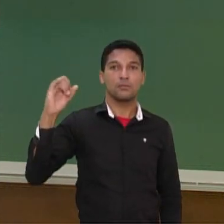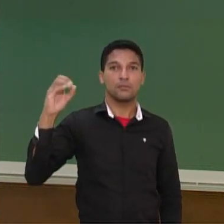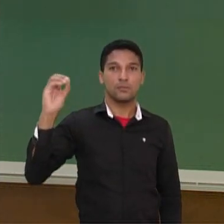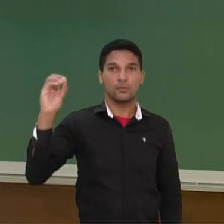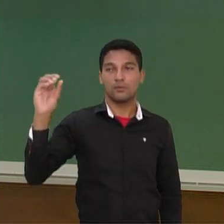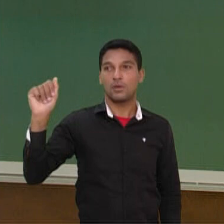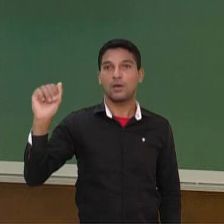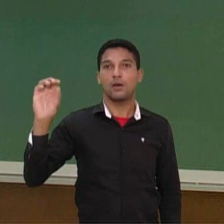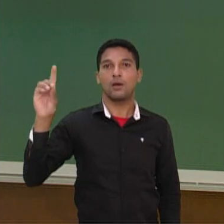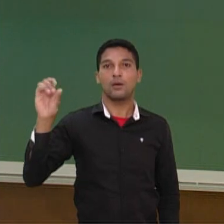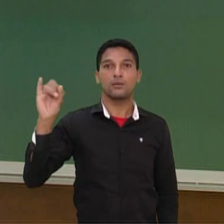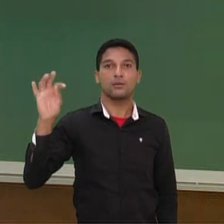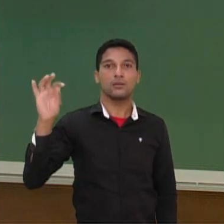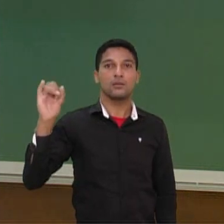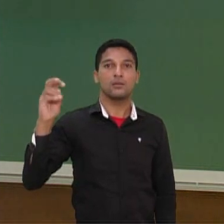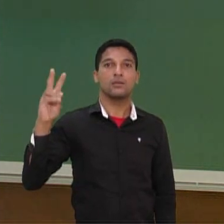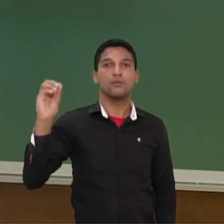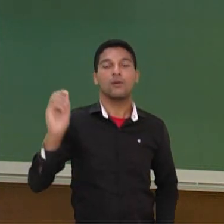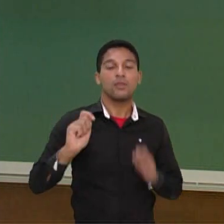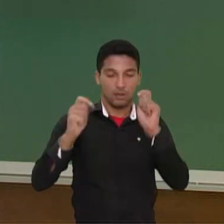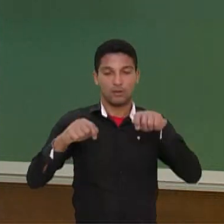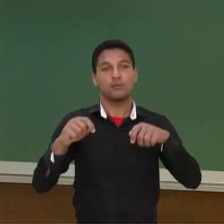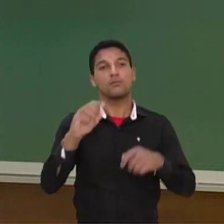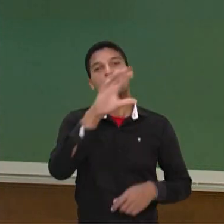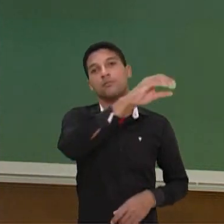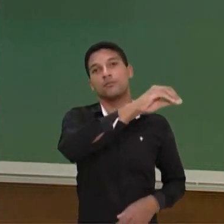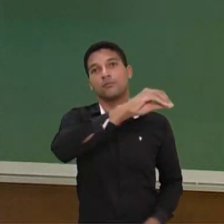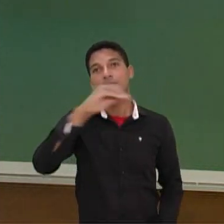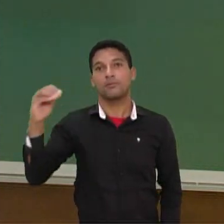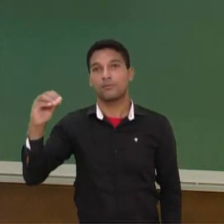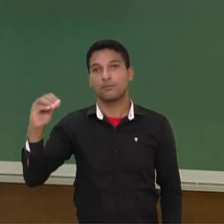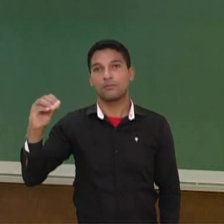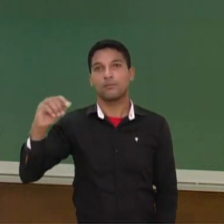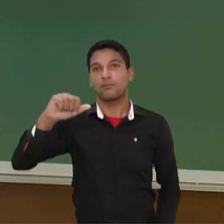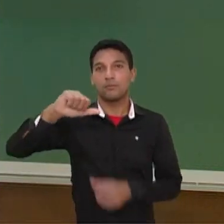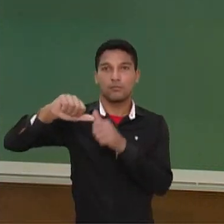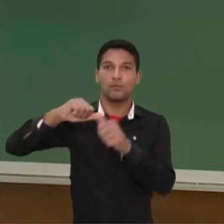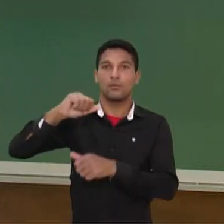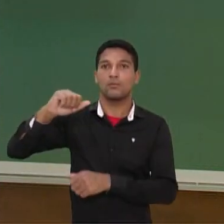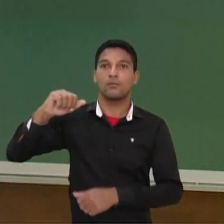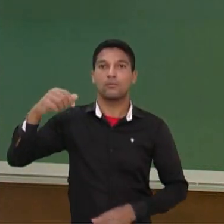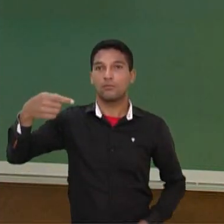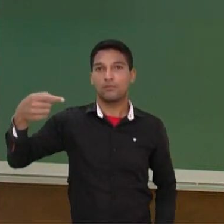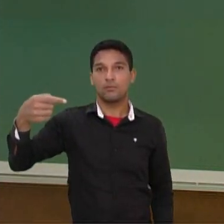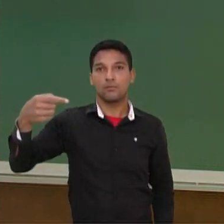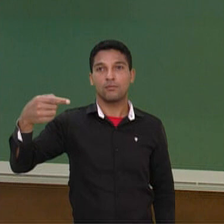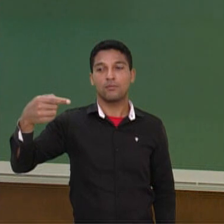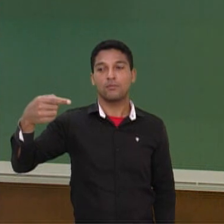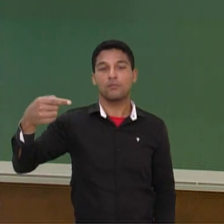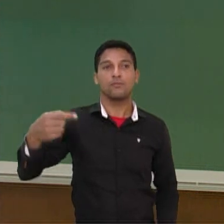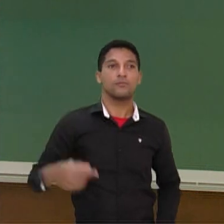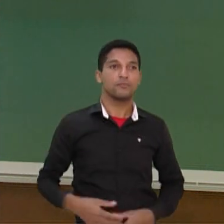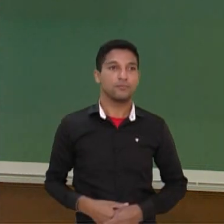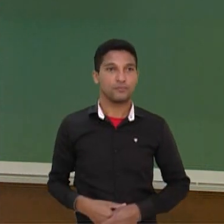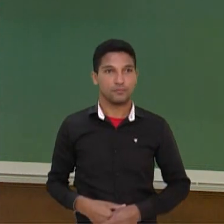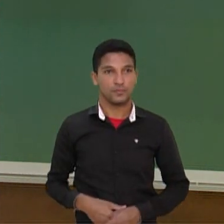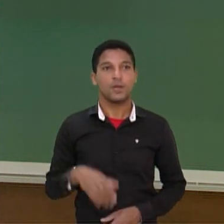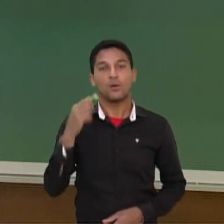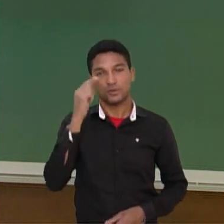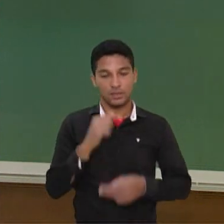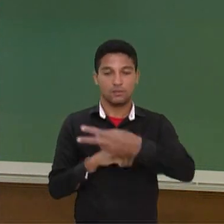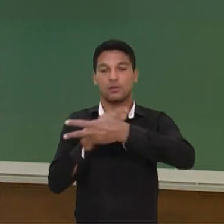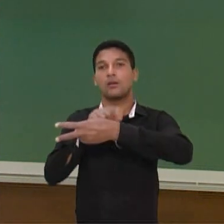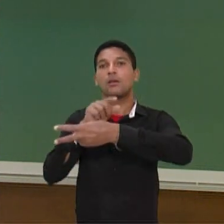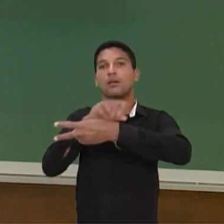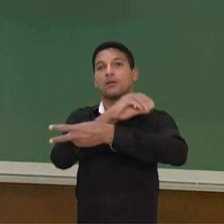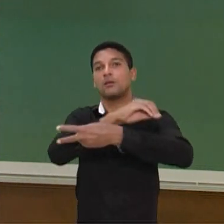membros o valor que eu bem entender, né? Nesse caso, eu tiro o 160 daqui, tiro o 160 de lá, eu vou conseguir o 0 que eu, né, quero